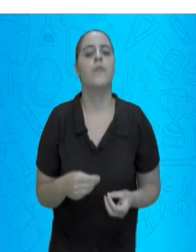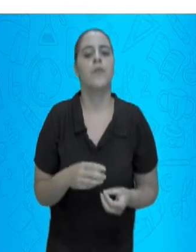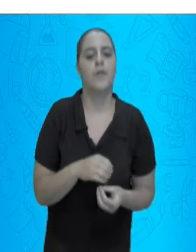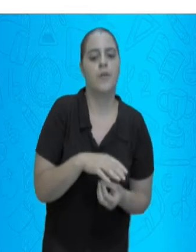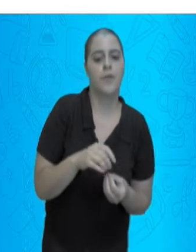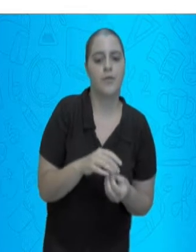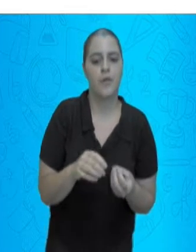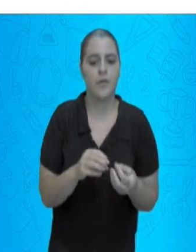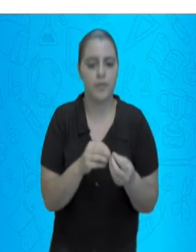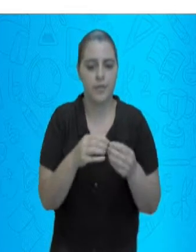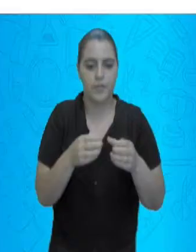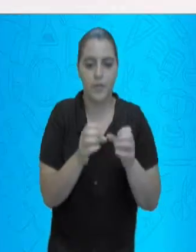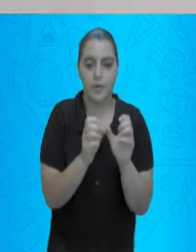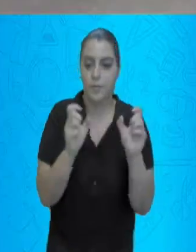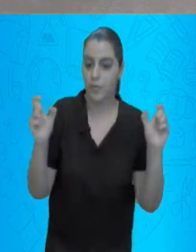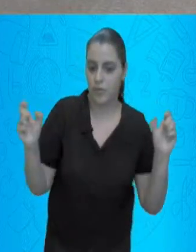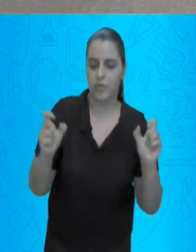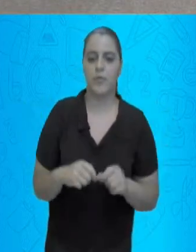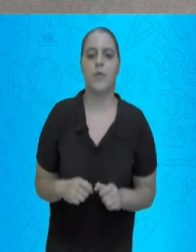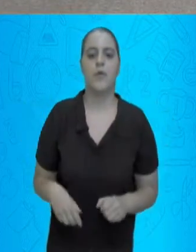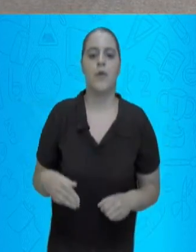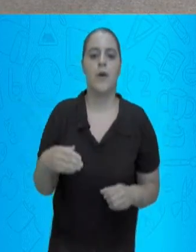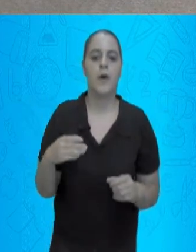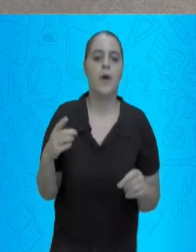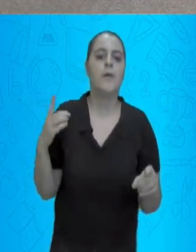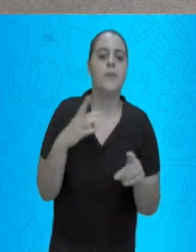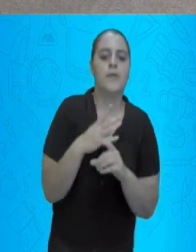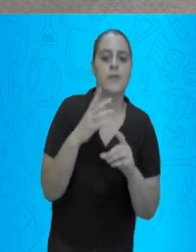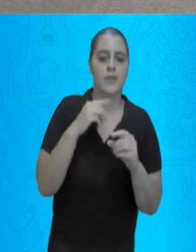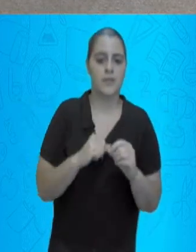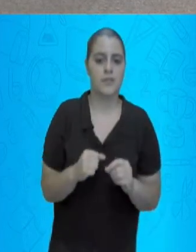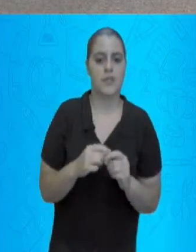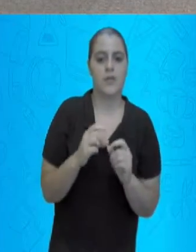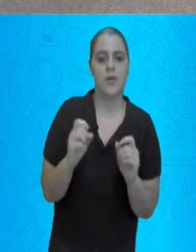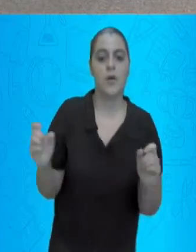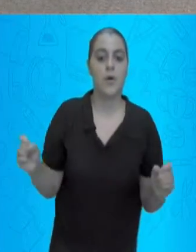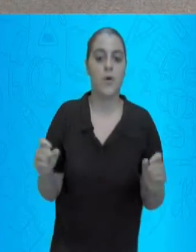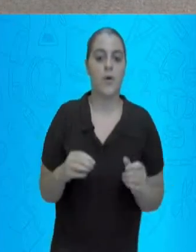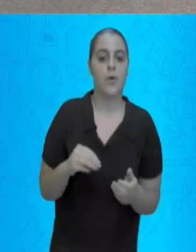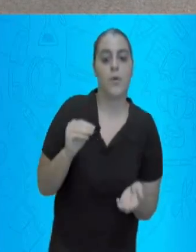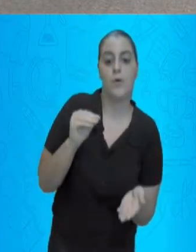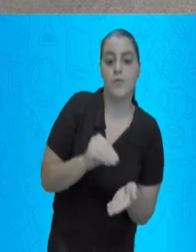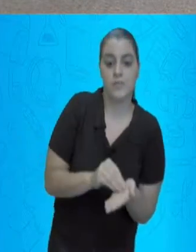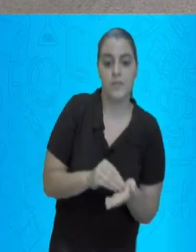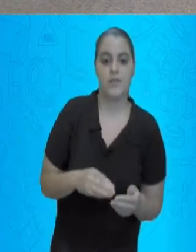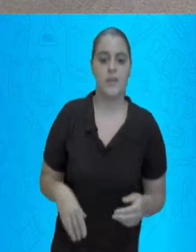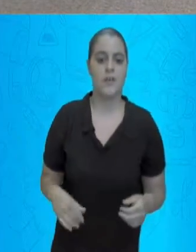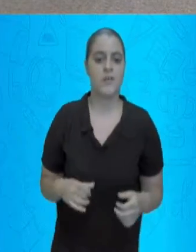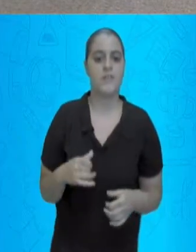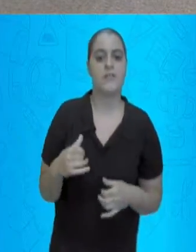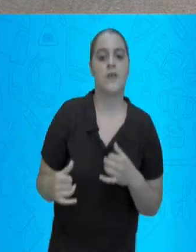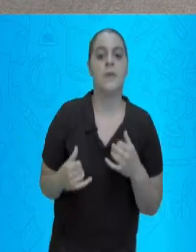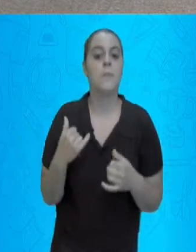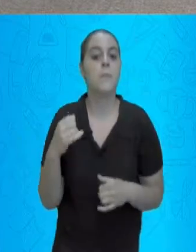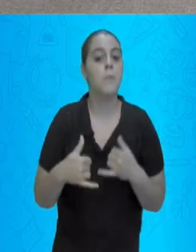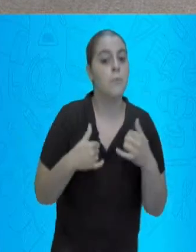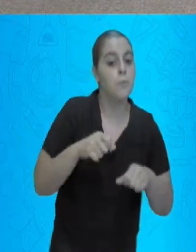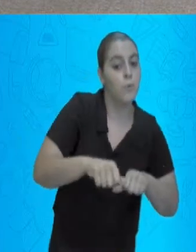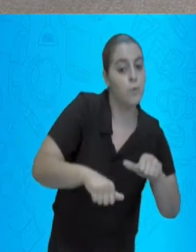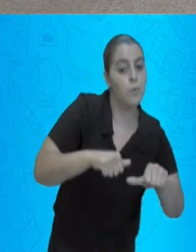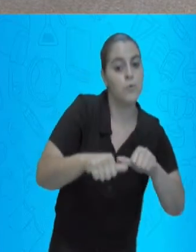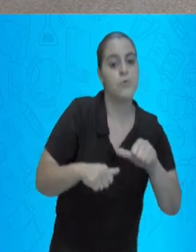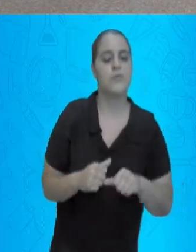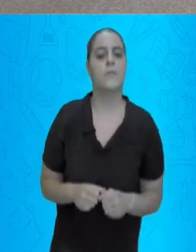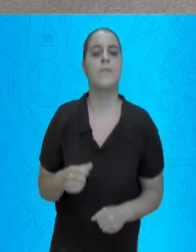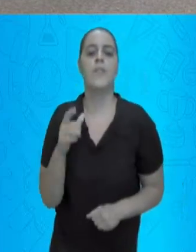a presença ou ausência deles interfere no processo de fossilização, a presença de água,